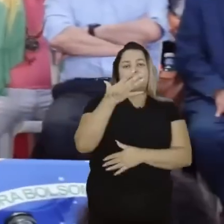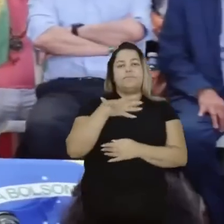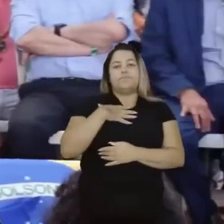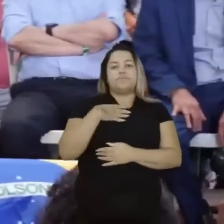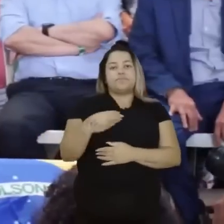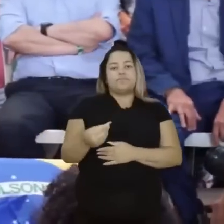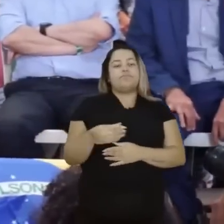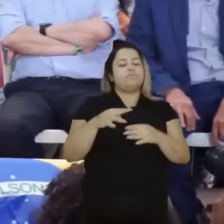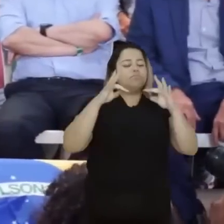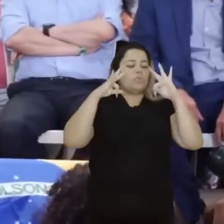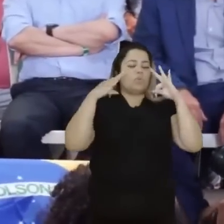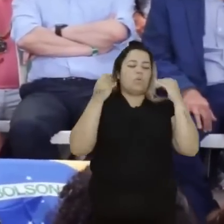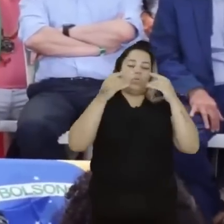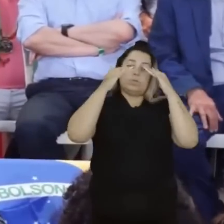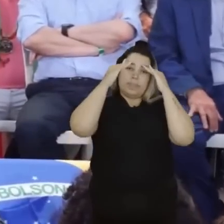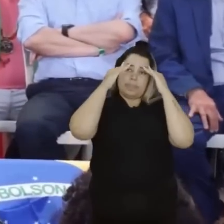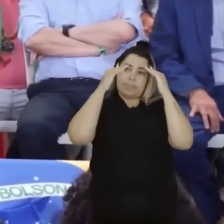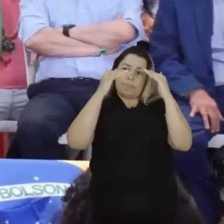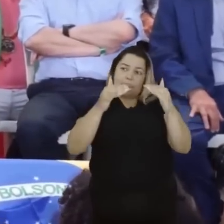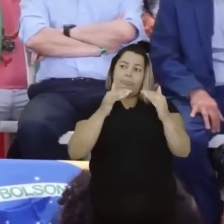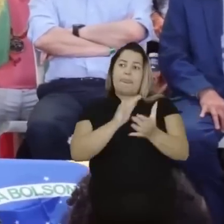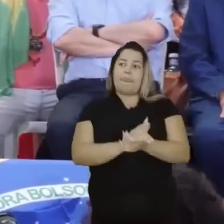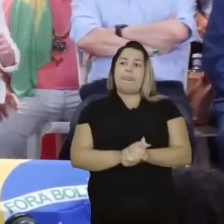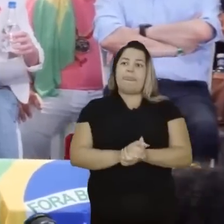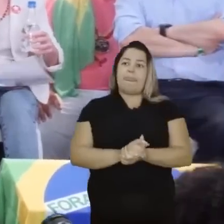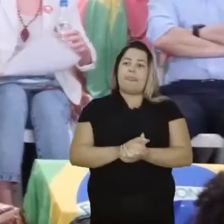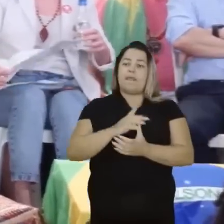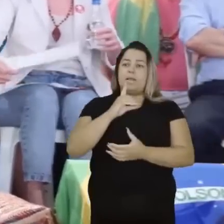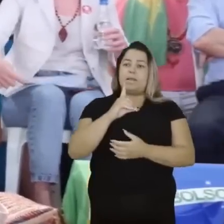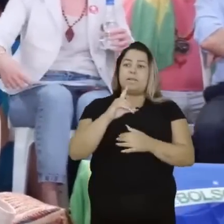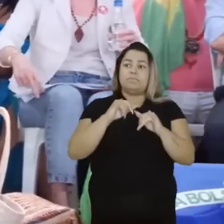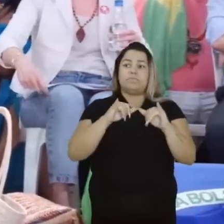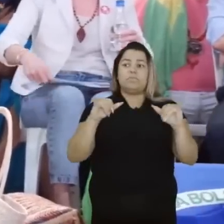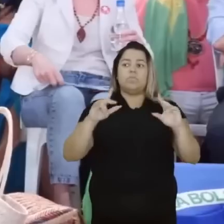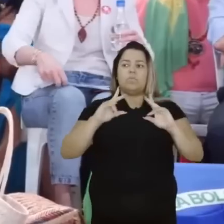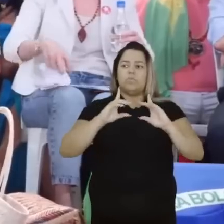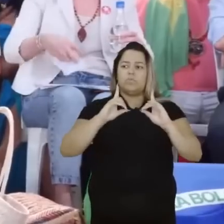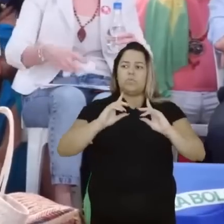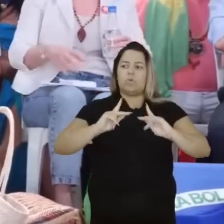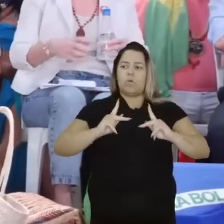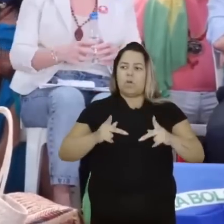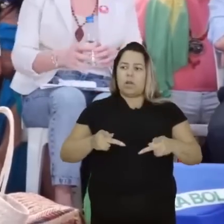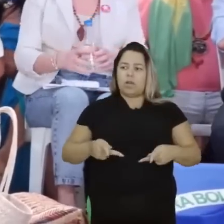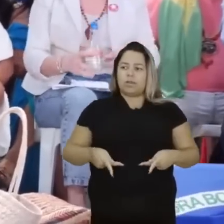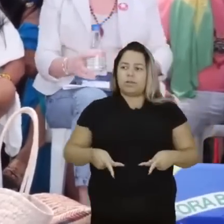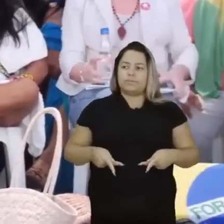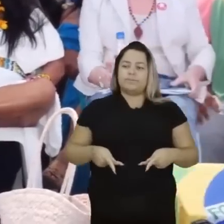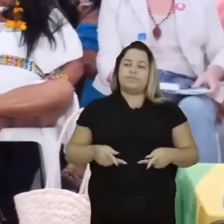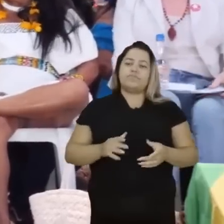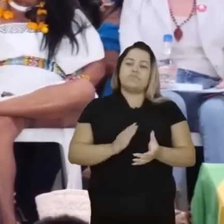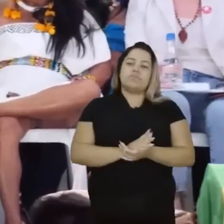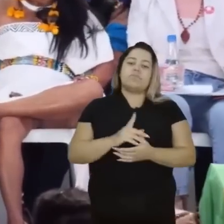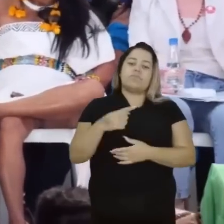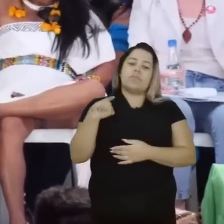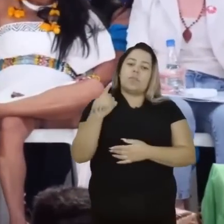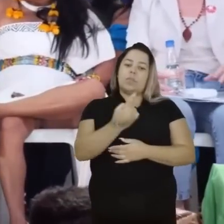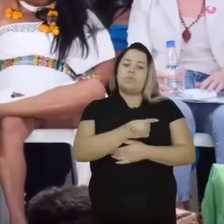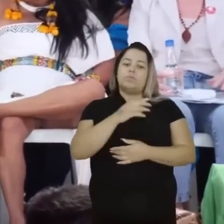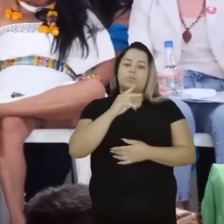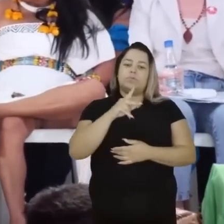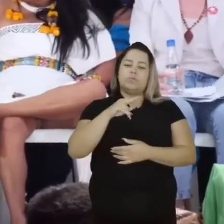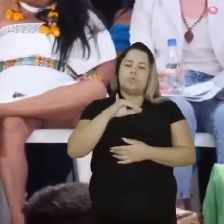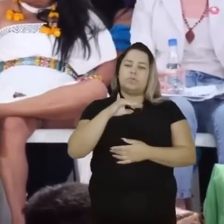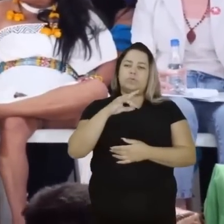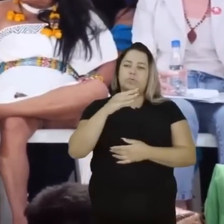todo o respeito que a Declaração Universal dos Direitos Humanos, que a nossa Constituição e que a